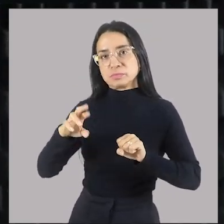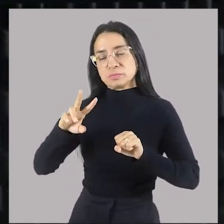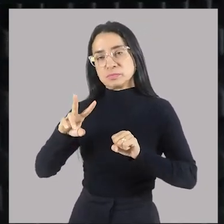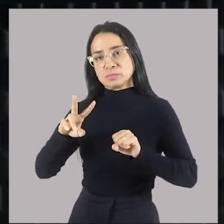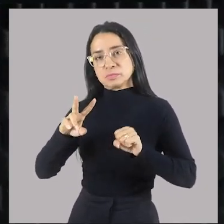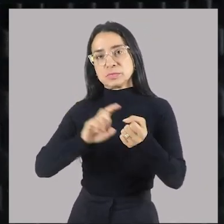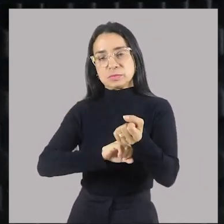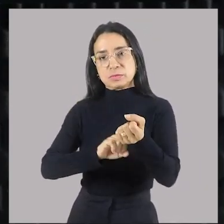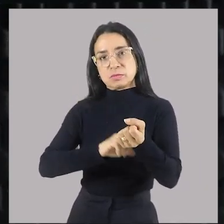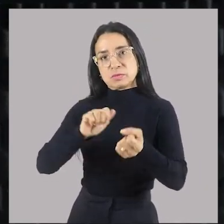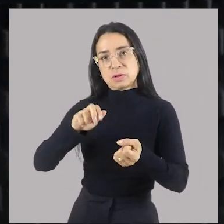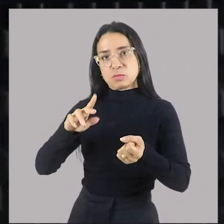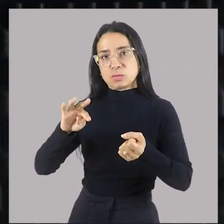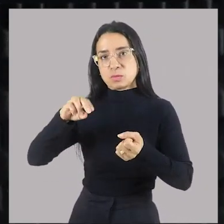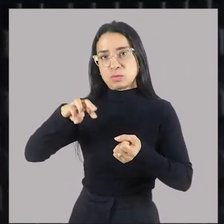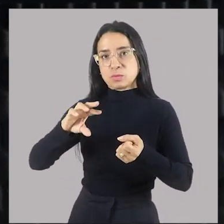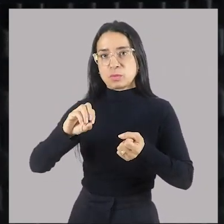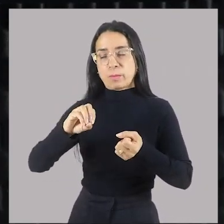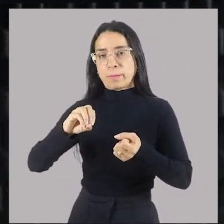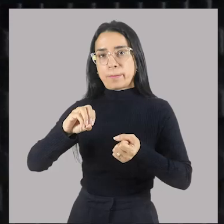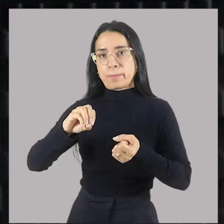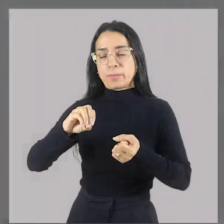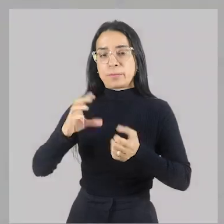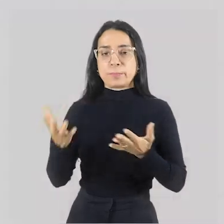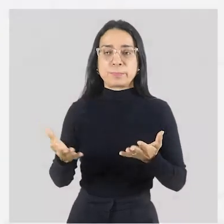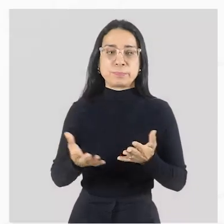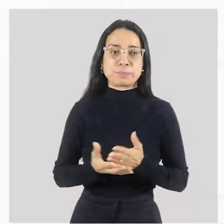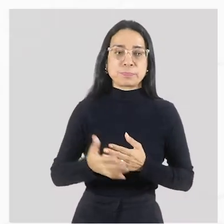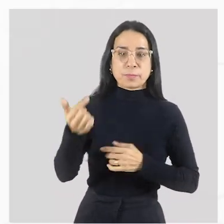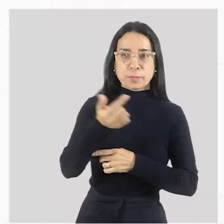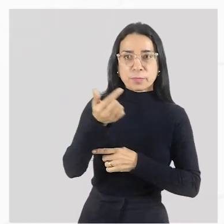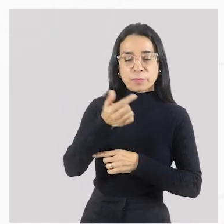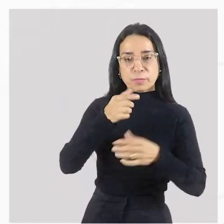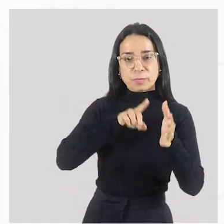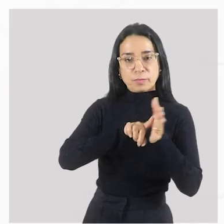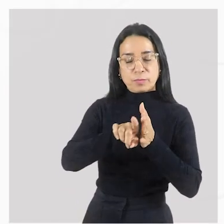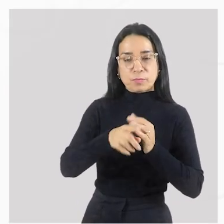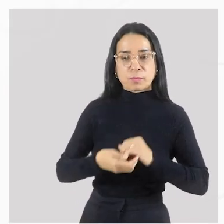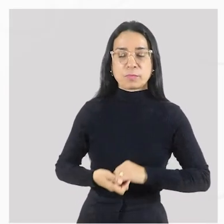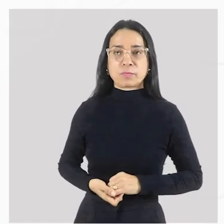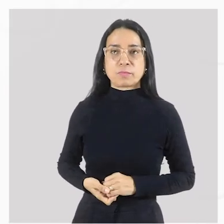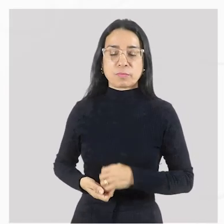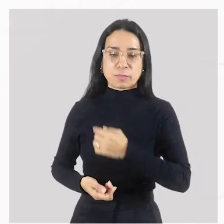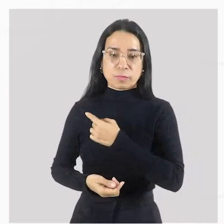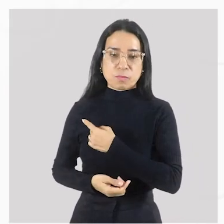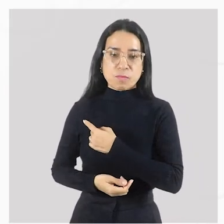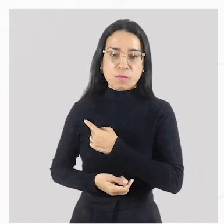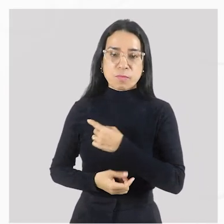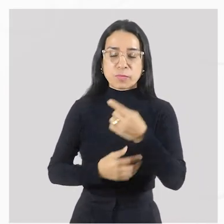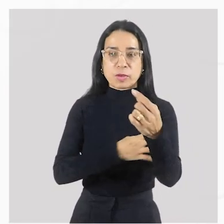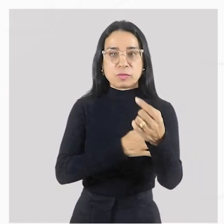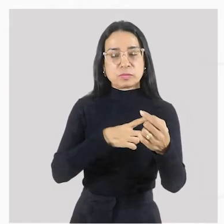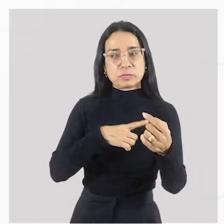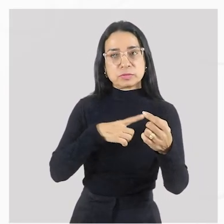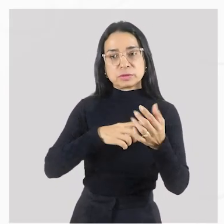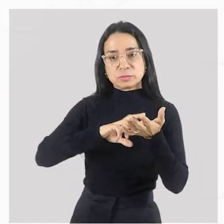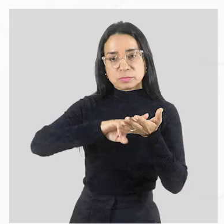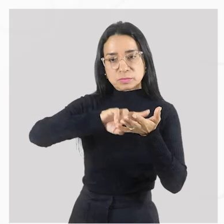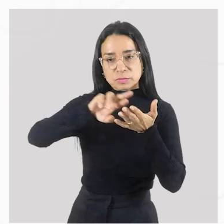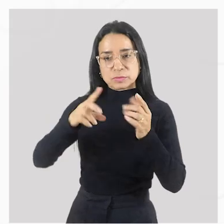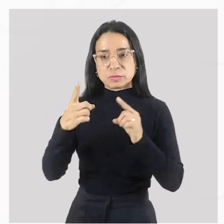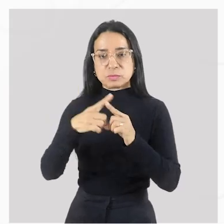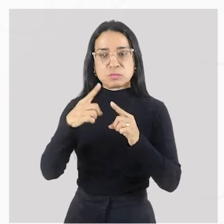lá para a segunda questão. Os músculos exercem diferentes funções no nosso